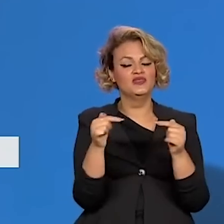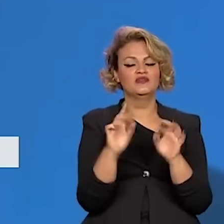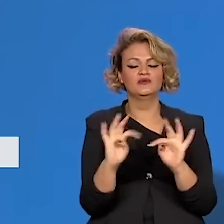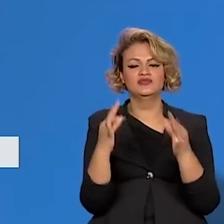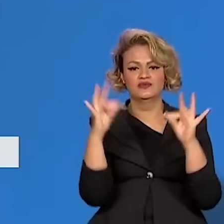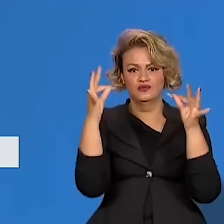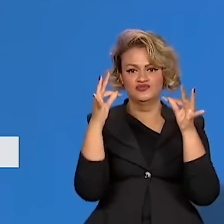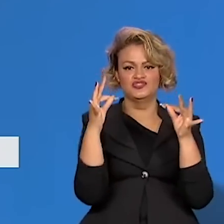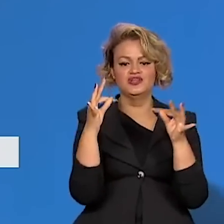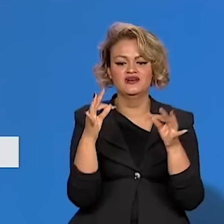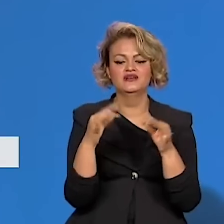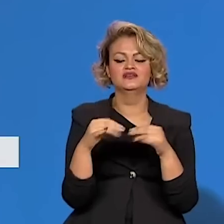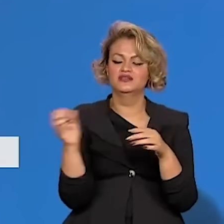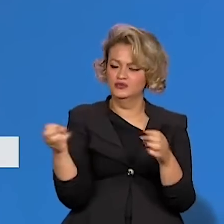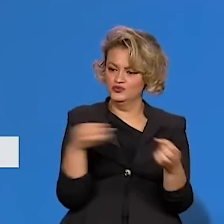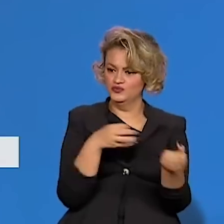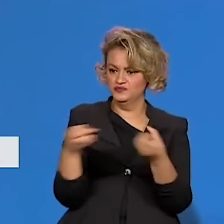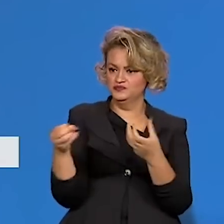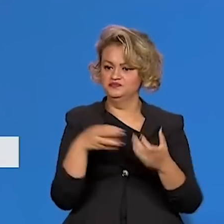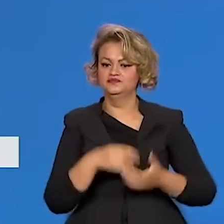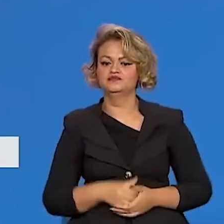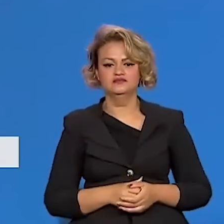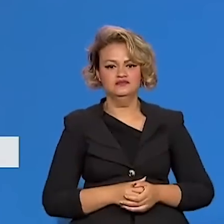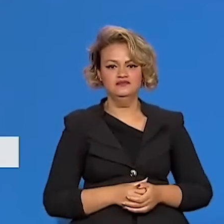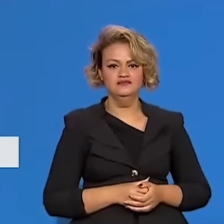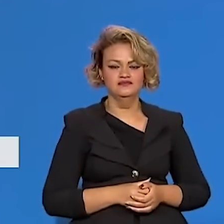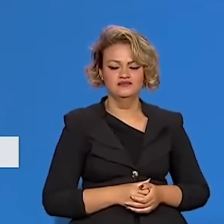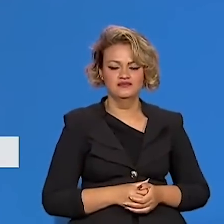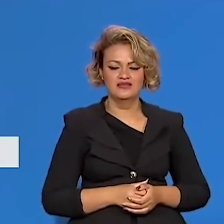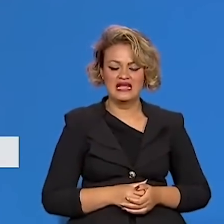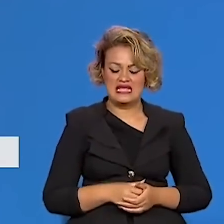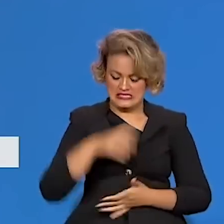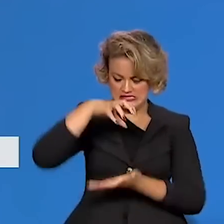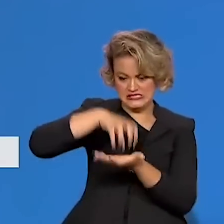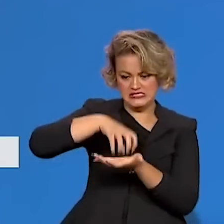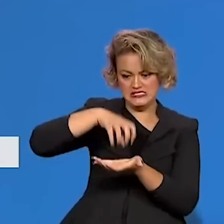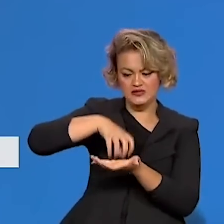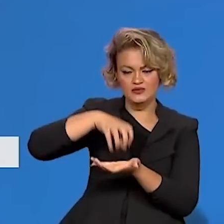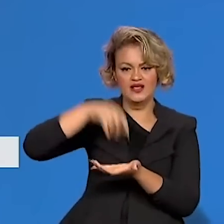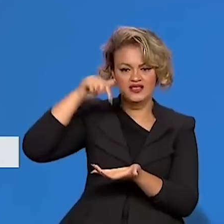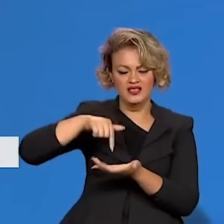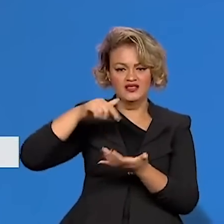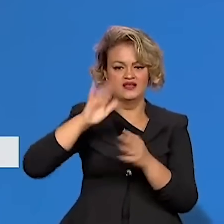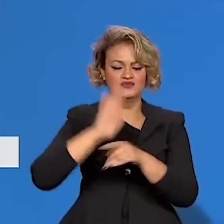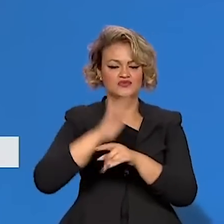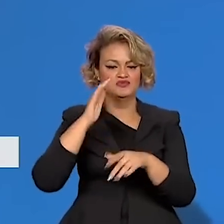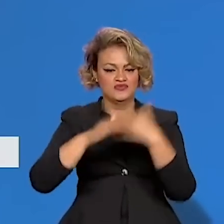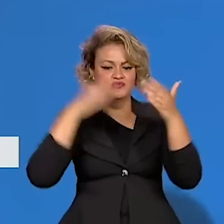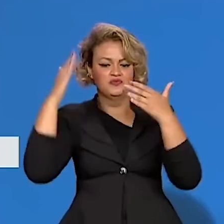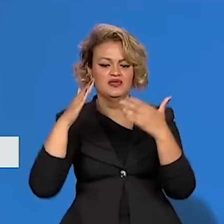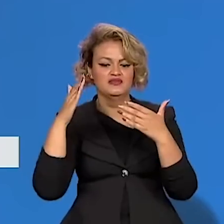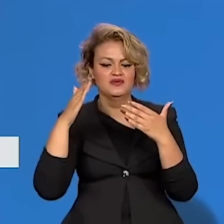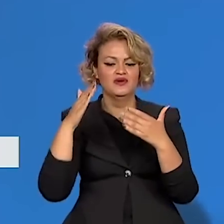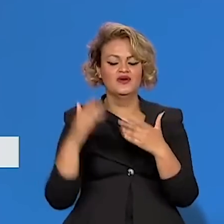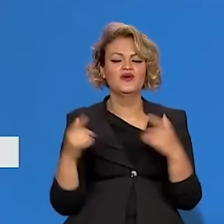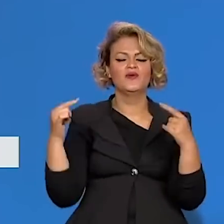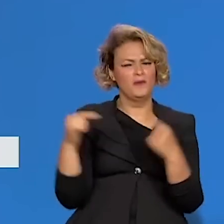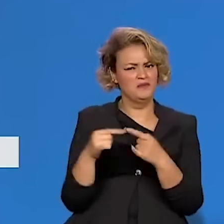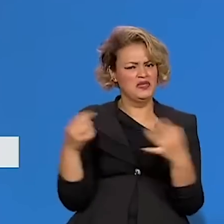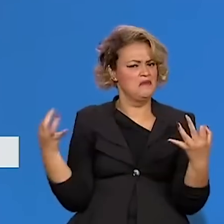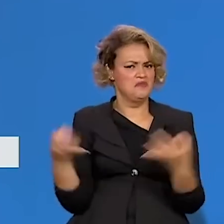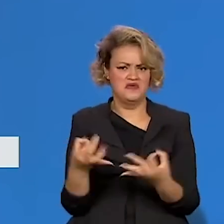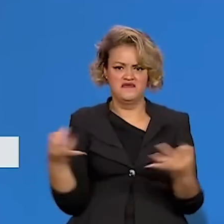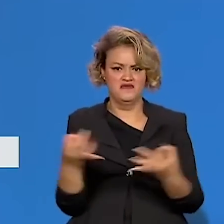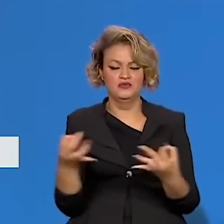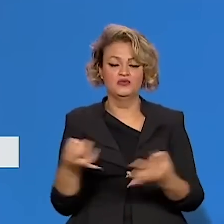à tecnologia e a Inovação o centro de engenharia e desenvolvimento representa muito